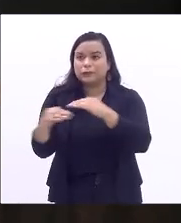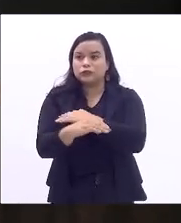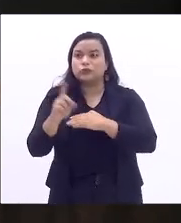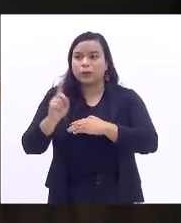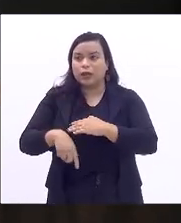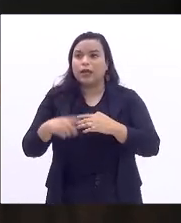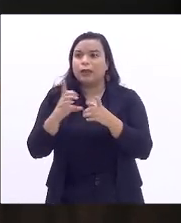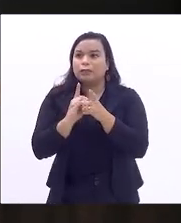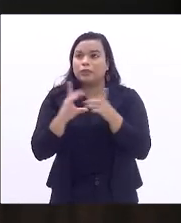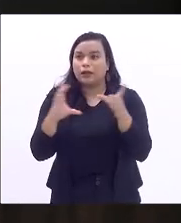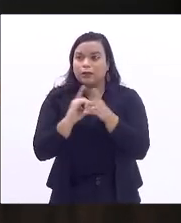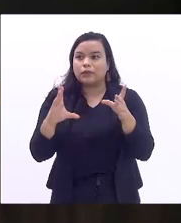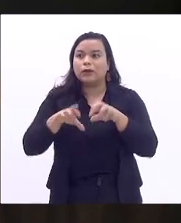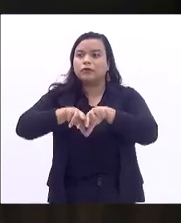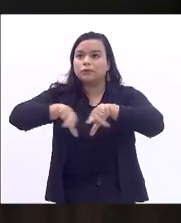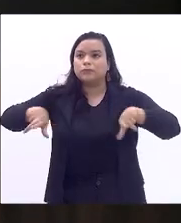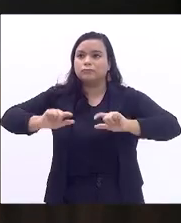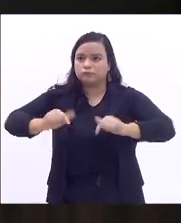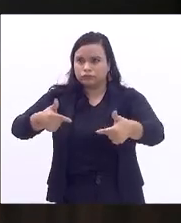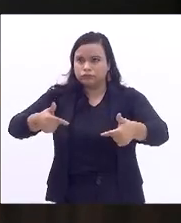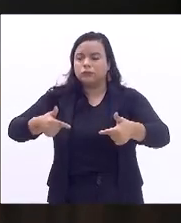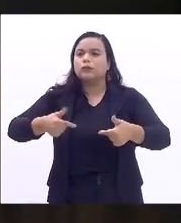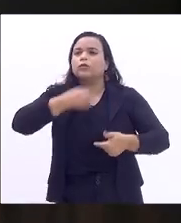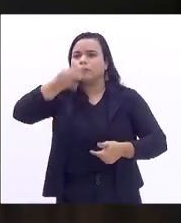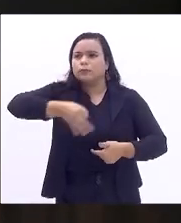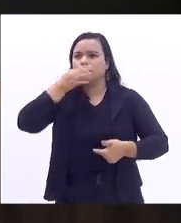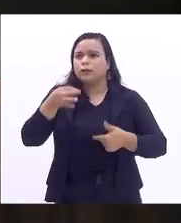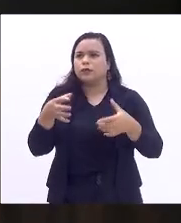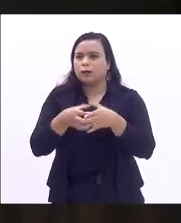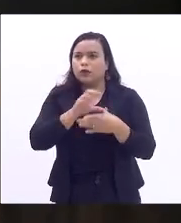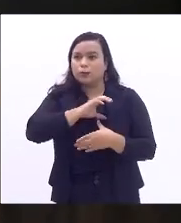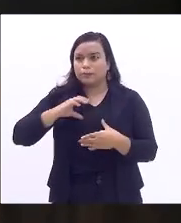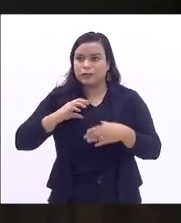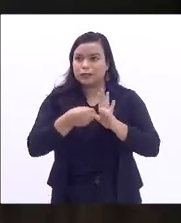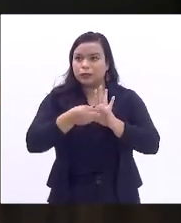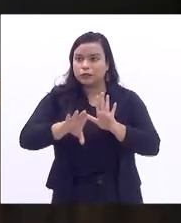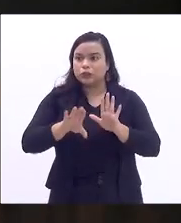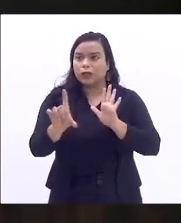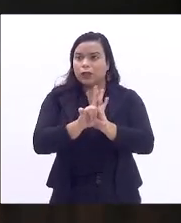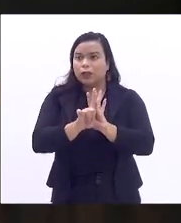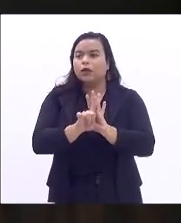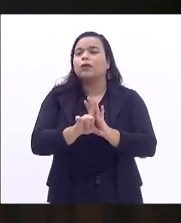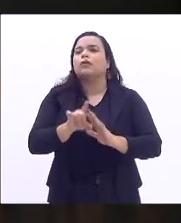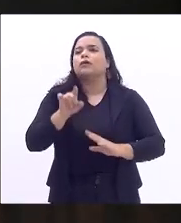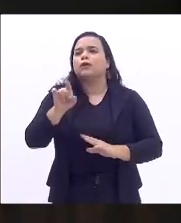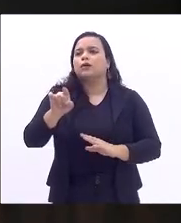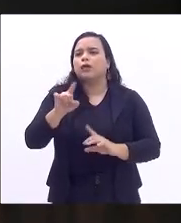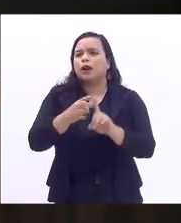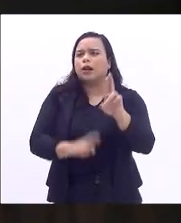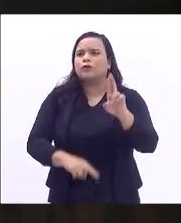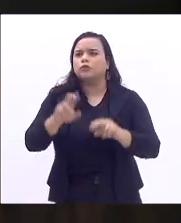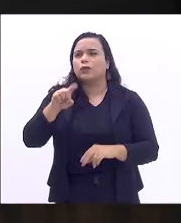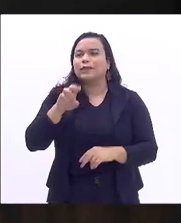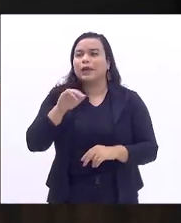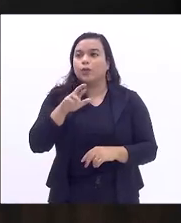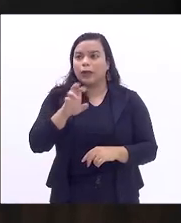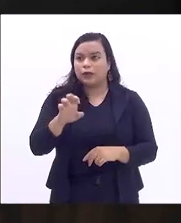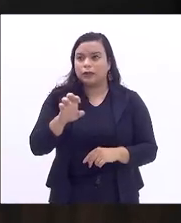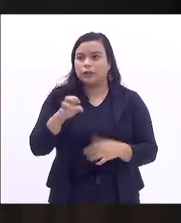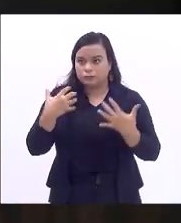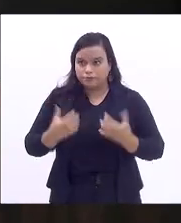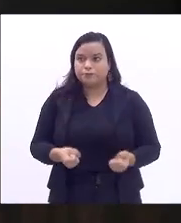e dá outras providências parecida a comissão de indicação Legislativa favorável relator Deputado Bruno dauaire em